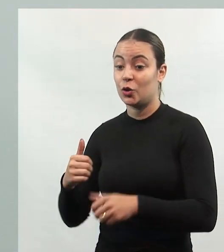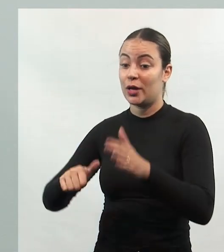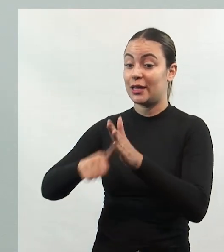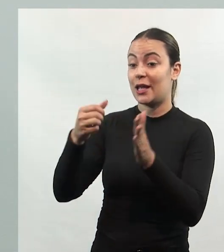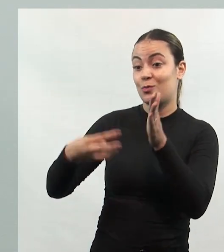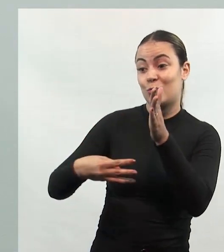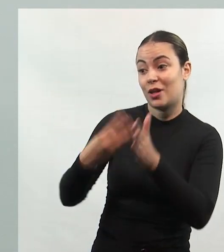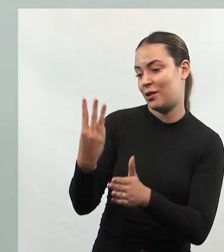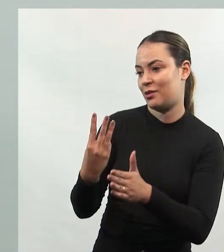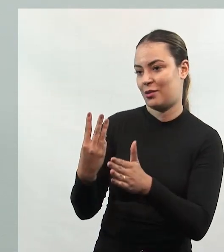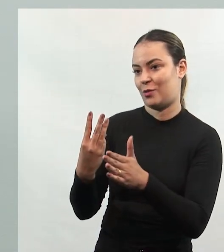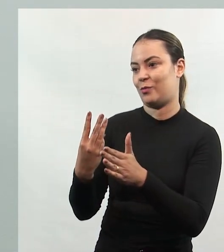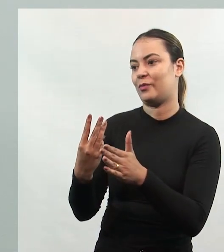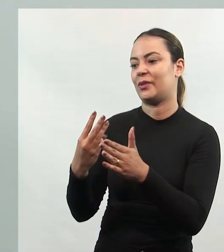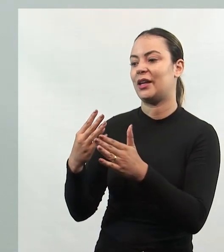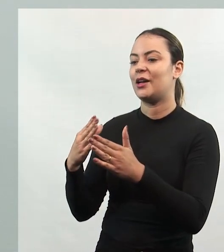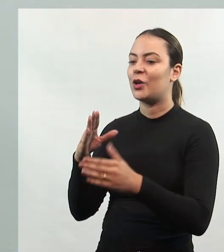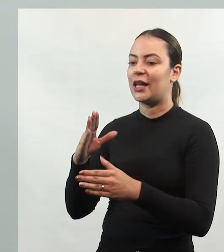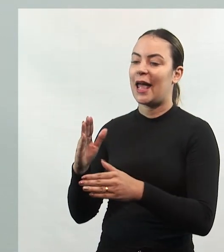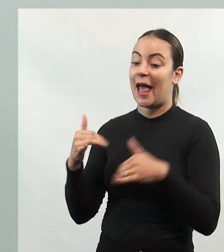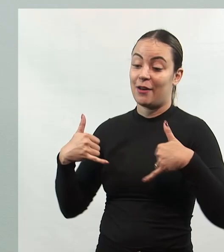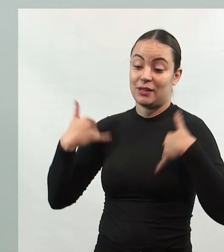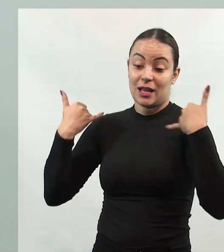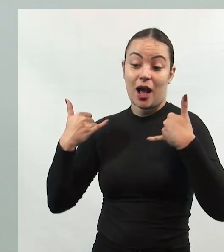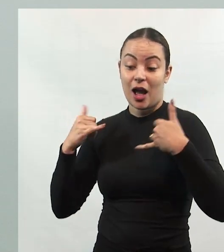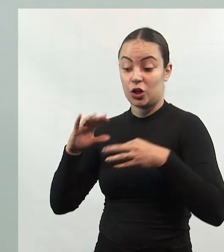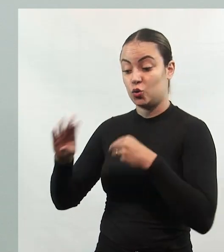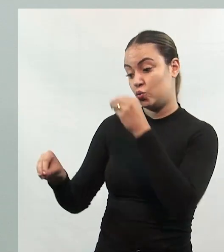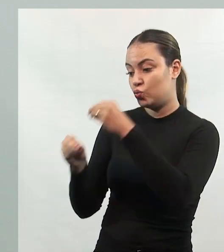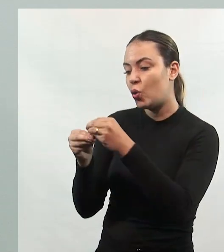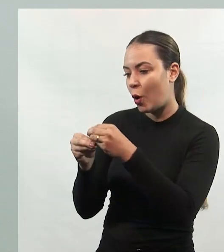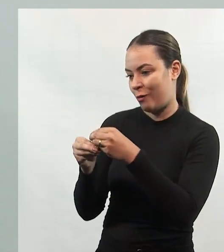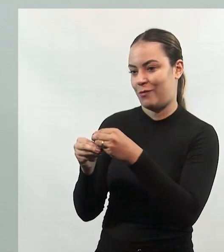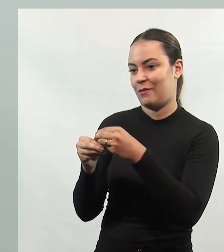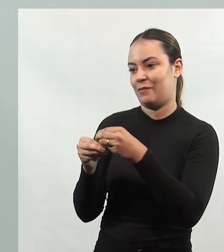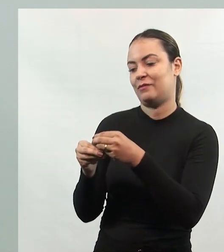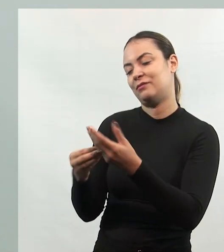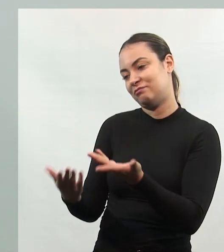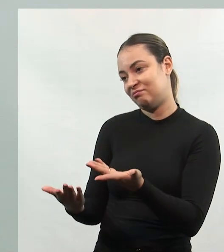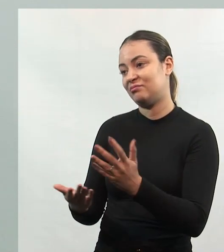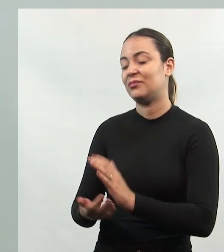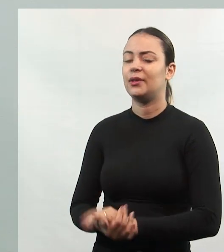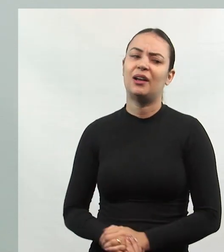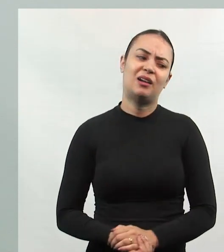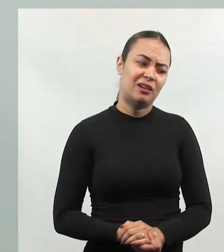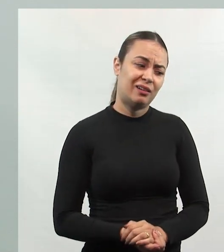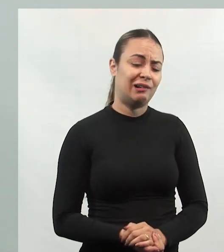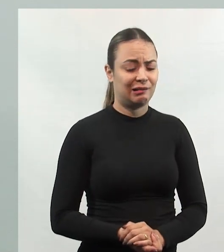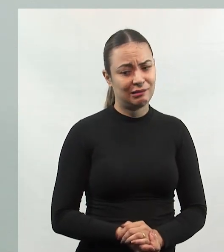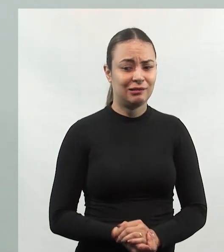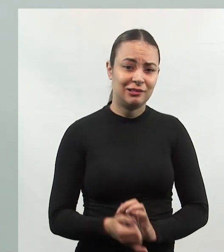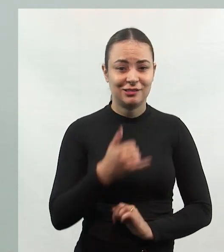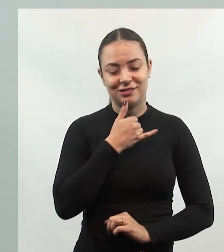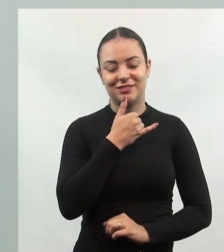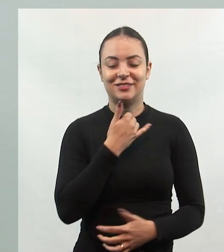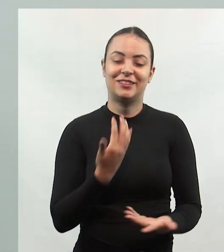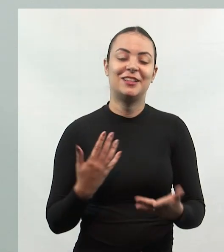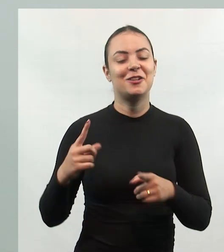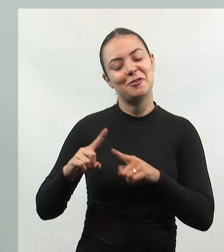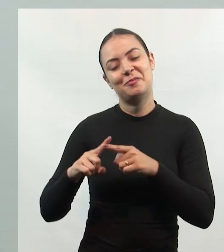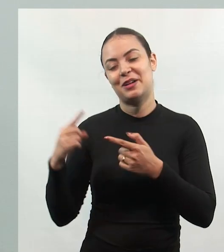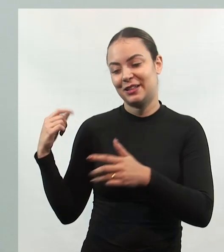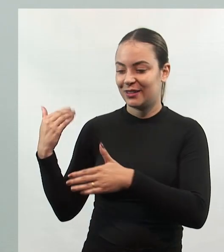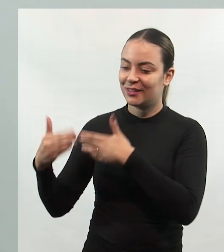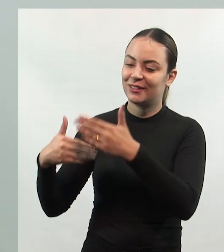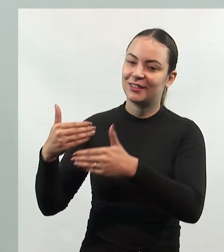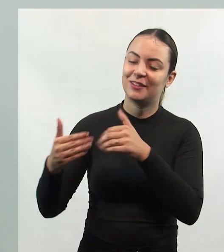vou fazer 19 anos, agora 17 de maio, daqui 2 dias. serão 19 anos de